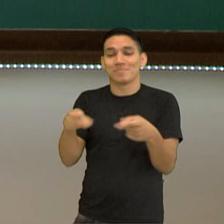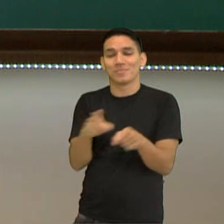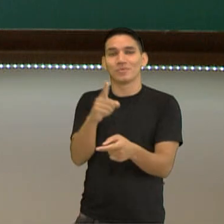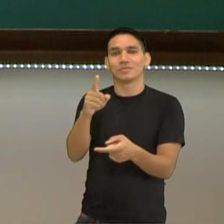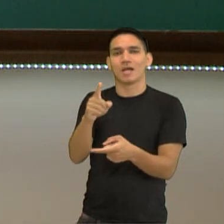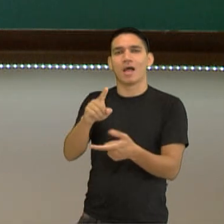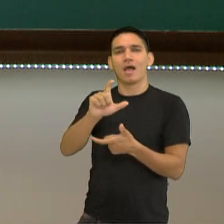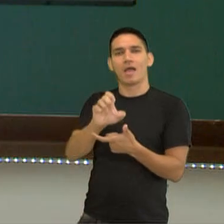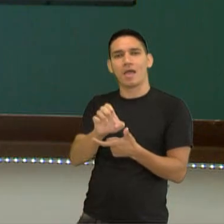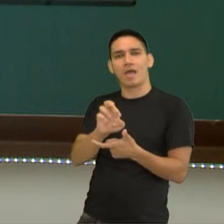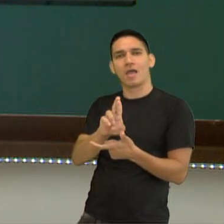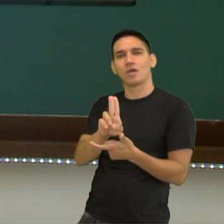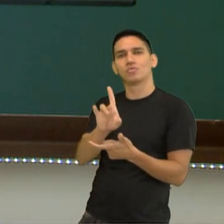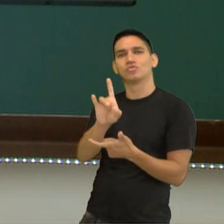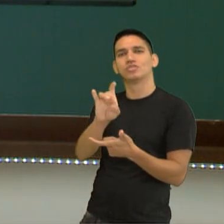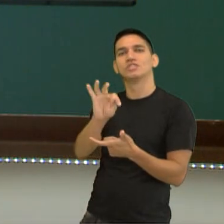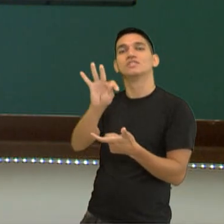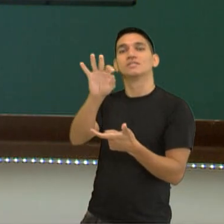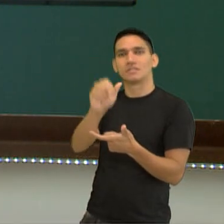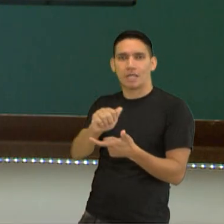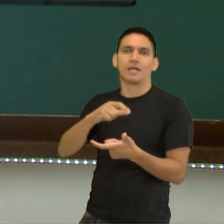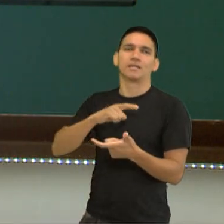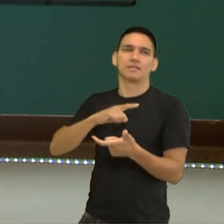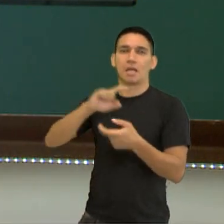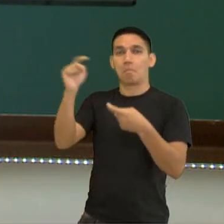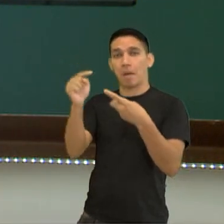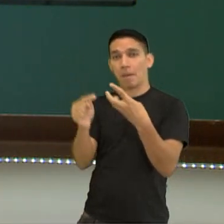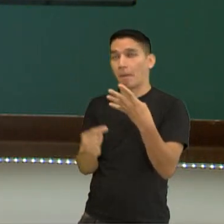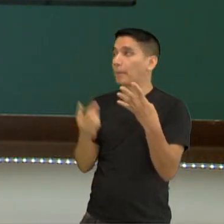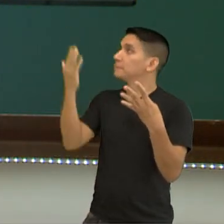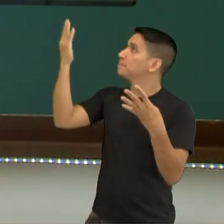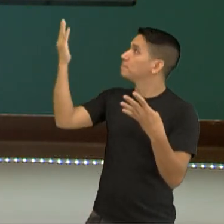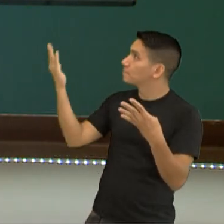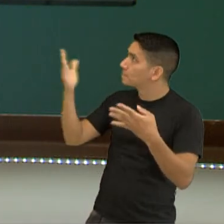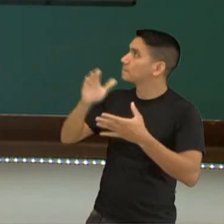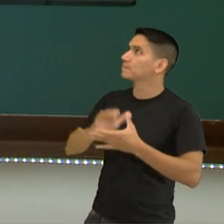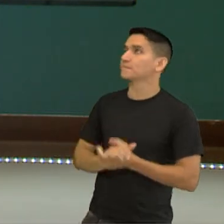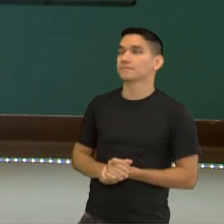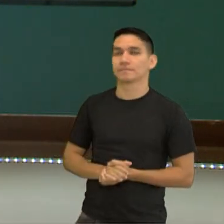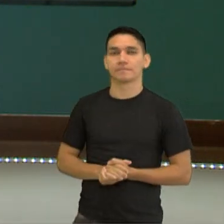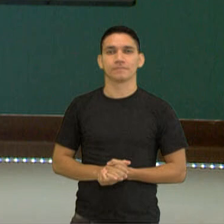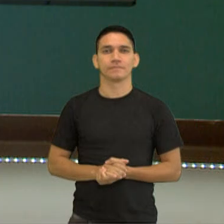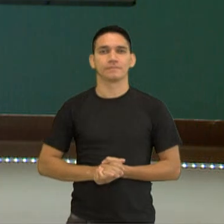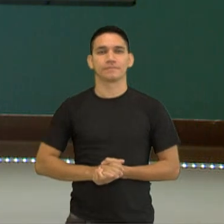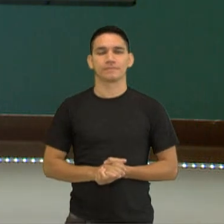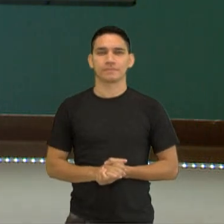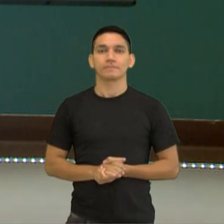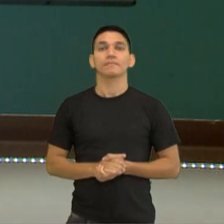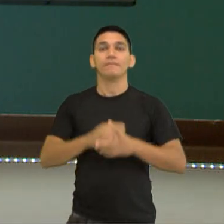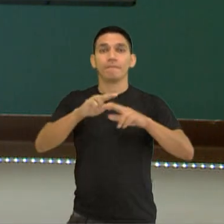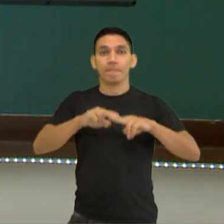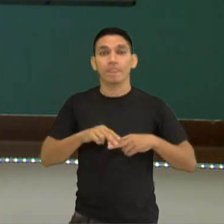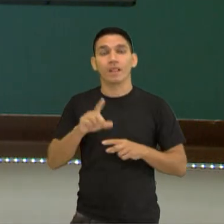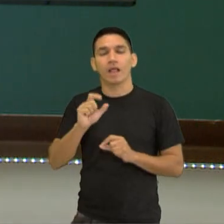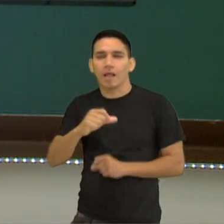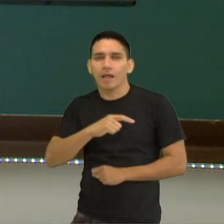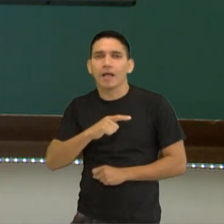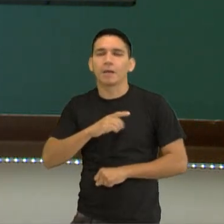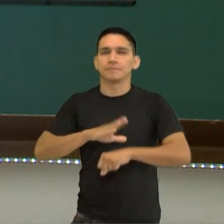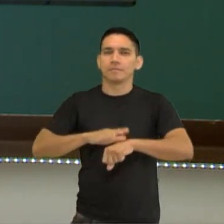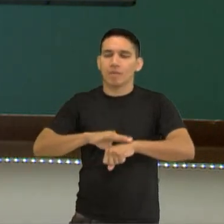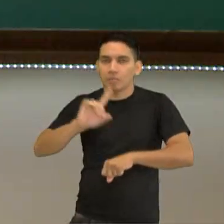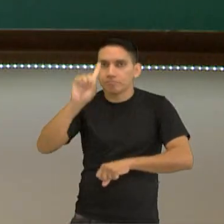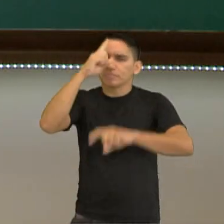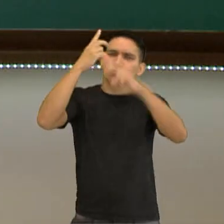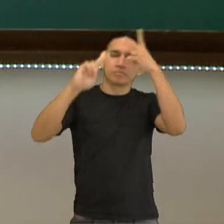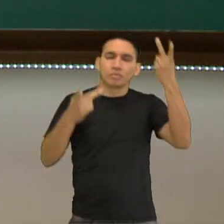música clássica. Surge com isso altura, duração, timbre e intensidade. Então, assim, uma criação registrada